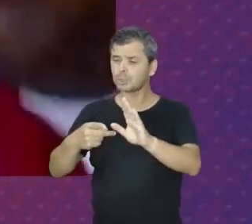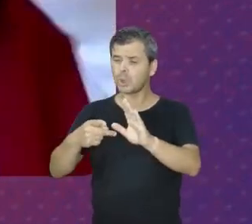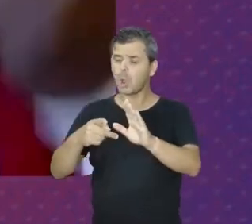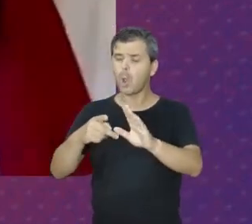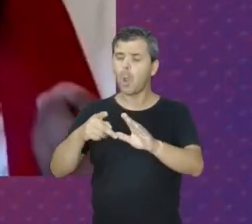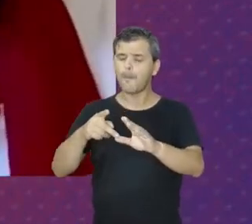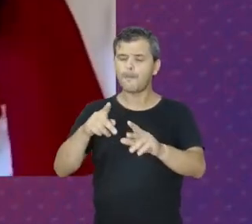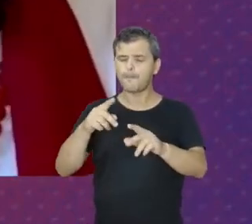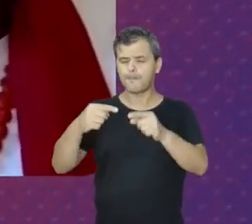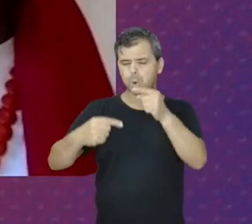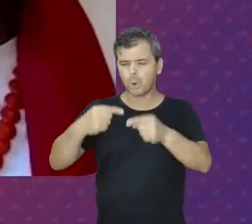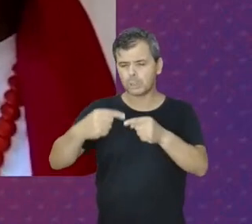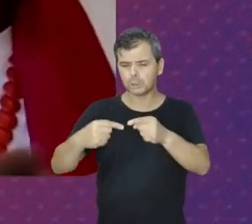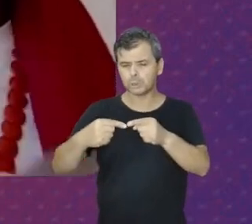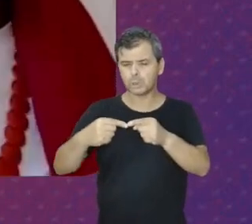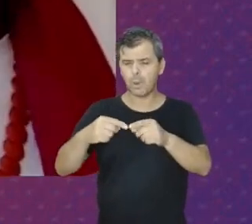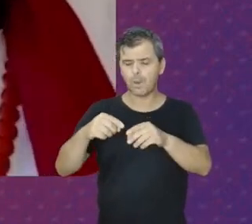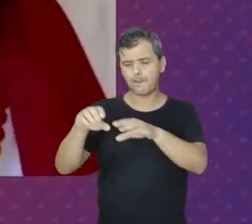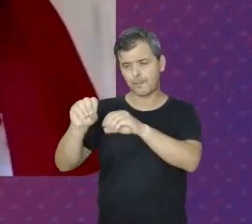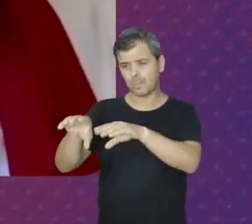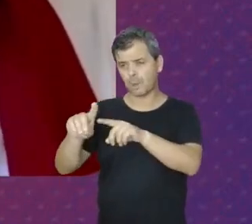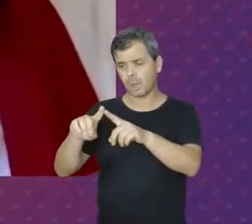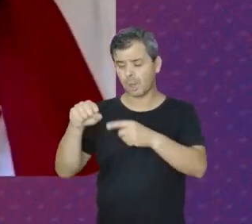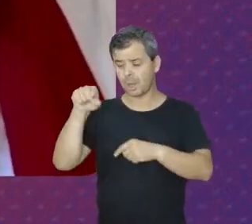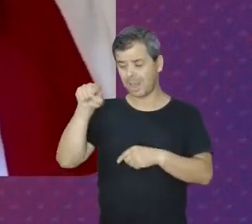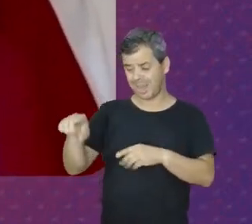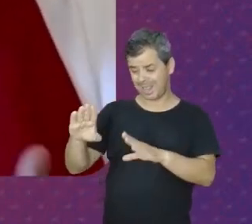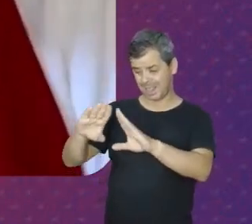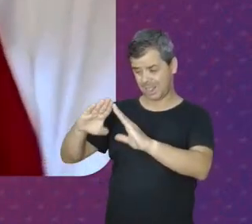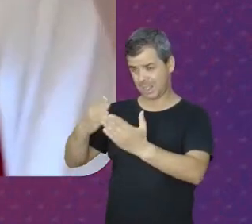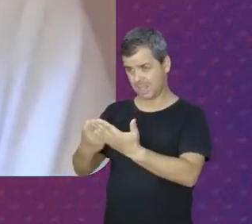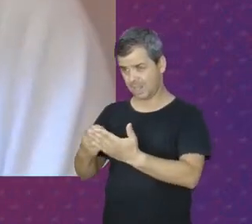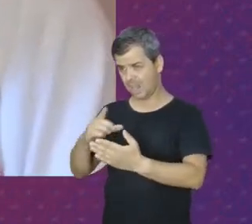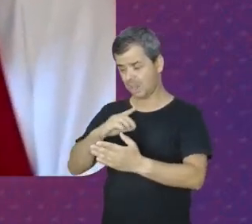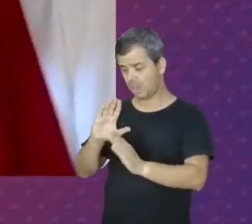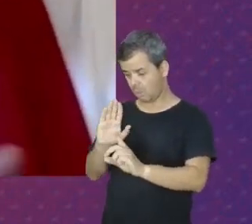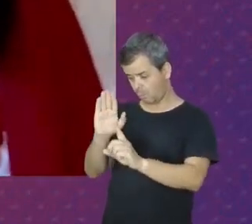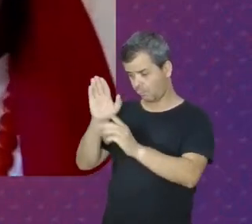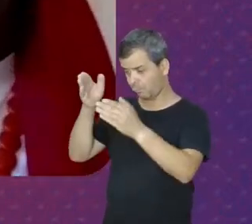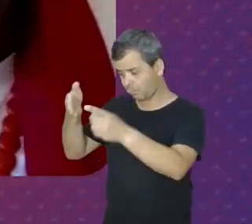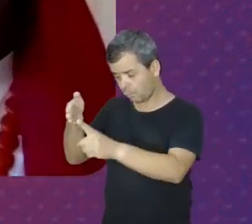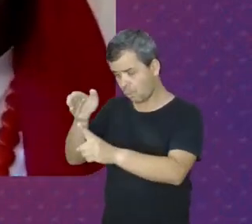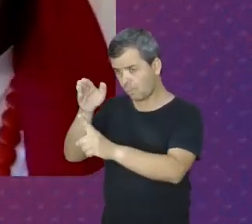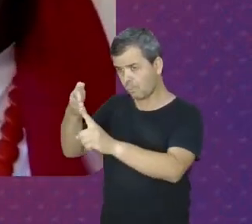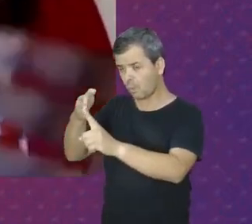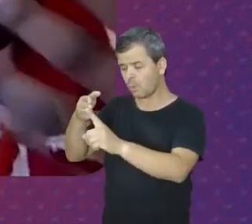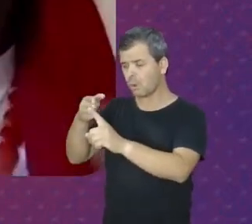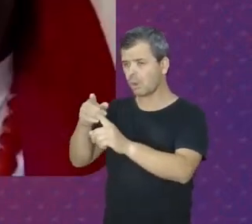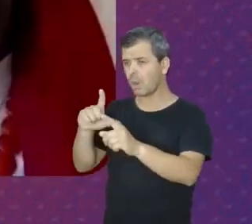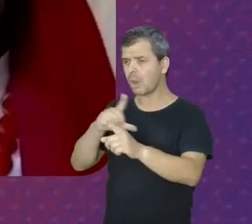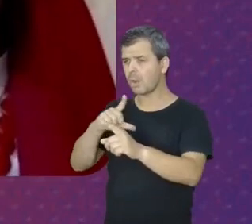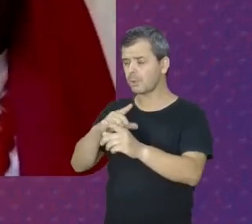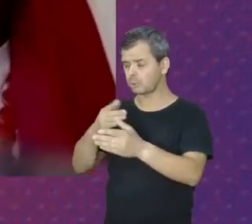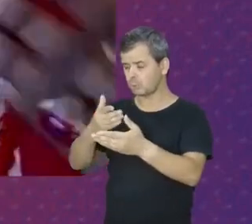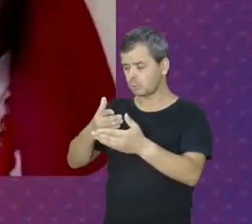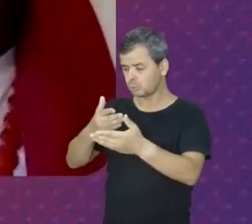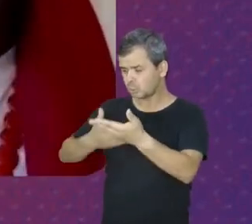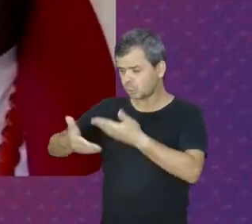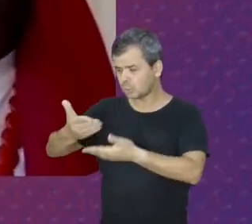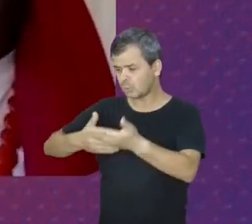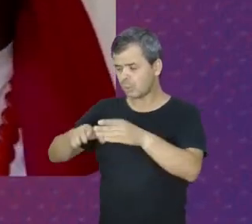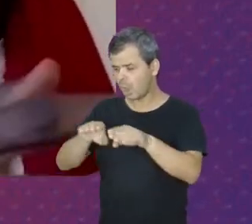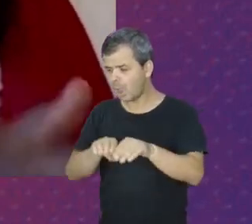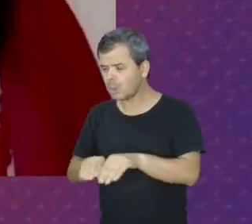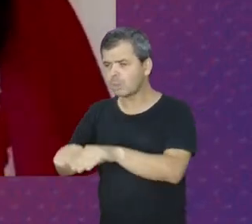político-pedagógico precisa estar escrito lá que aquela escola ela tem uma referência política de um tratamento para a